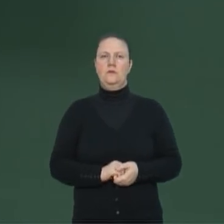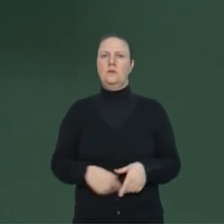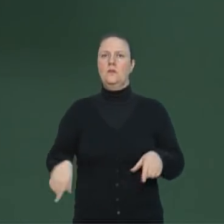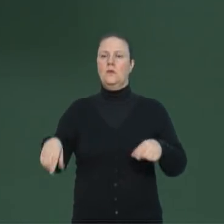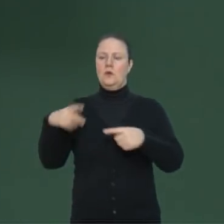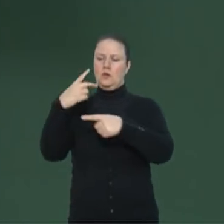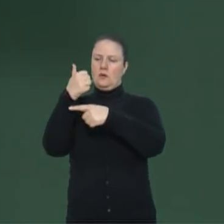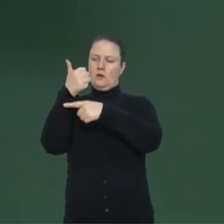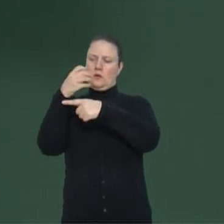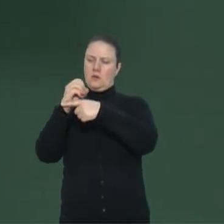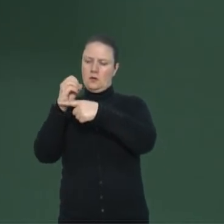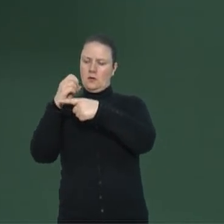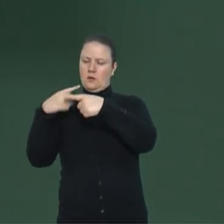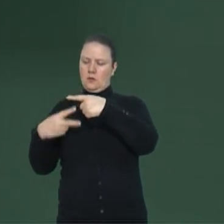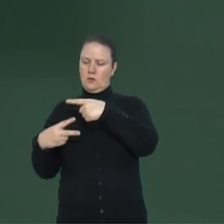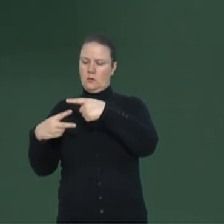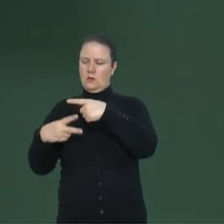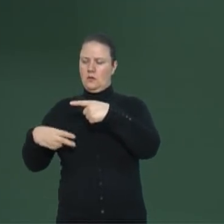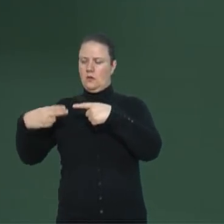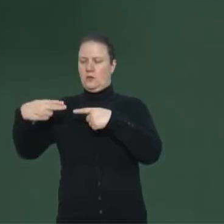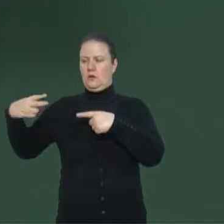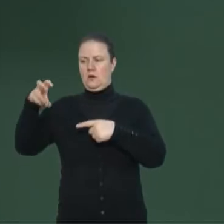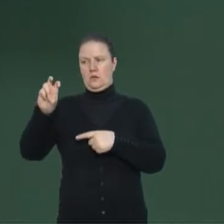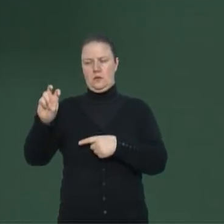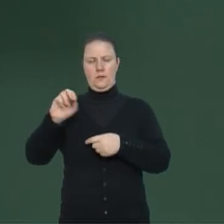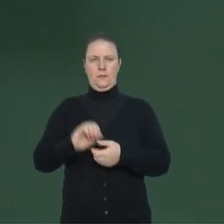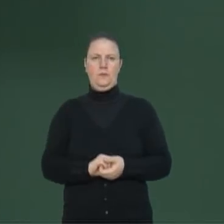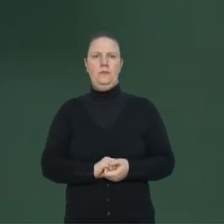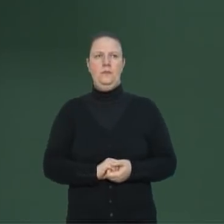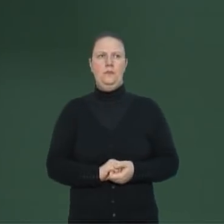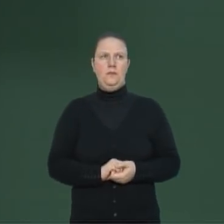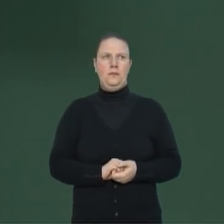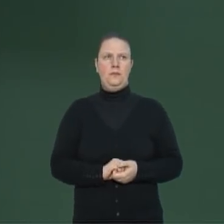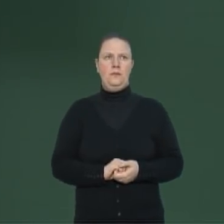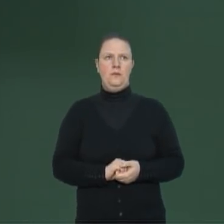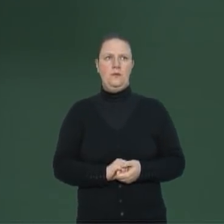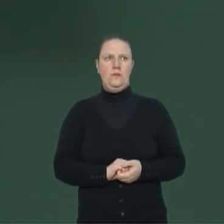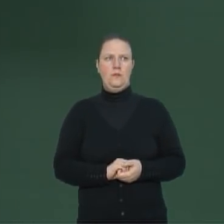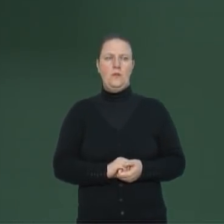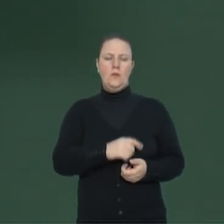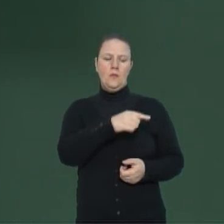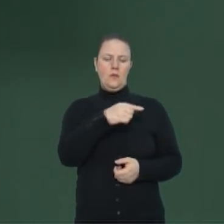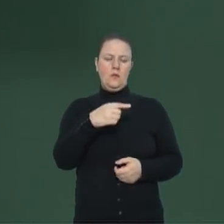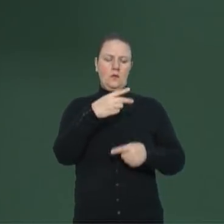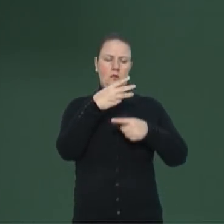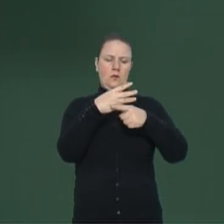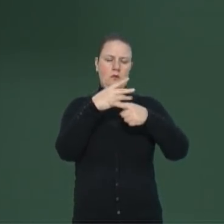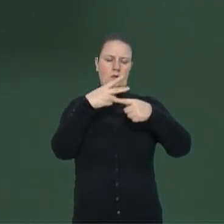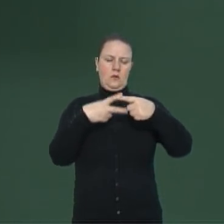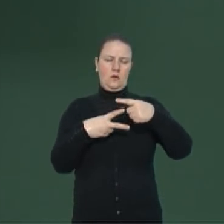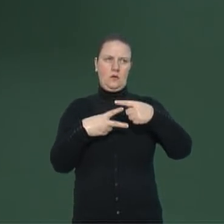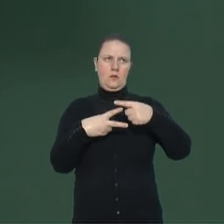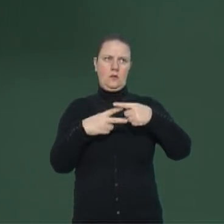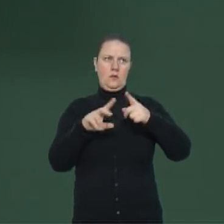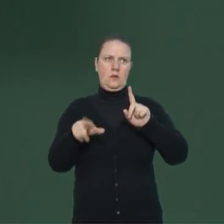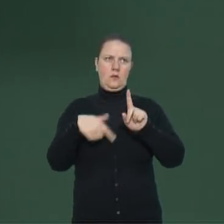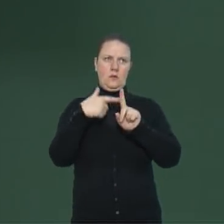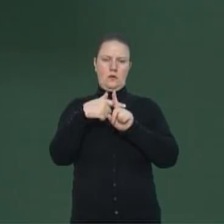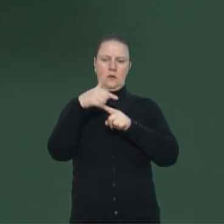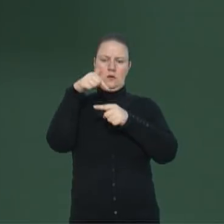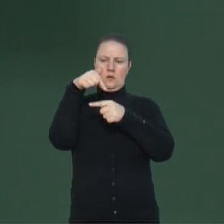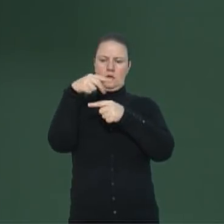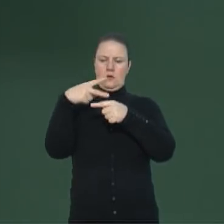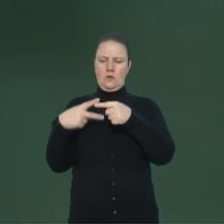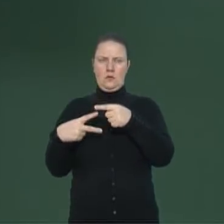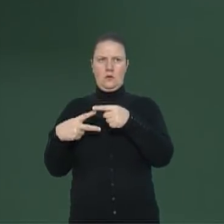2, 5. Utilizando o menos, vai ficar menos 3 meios mais 7 meios, né? E isso daqui vai dar 4 meios,